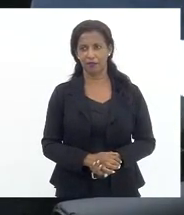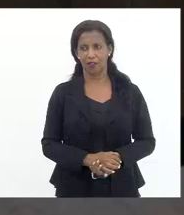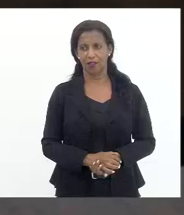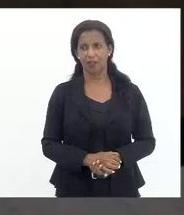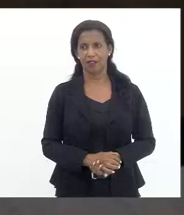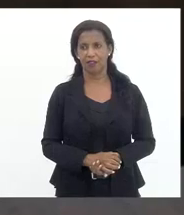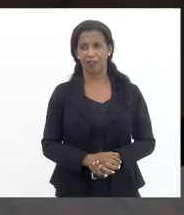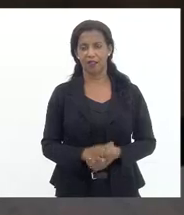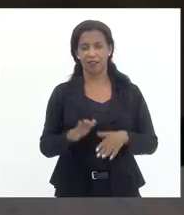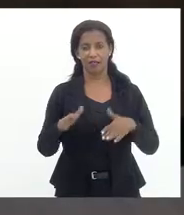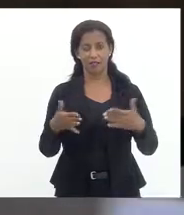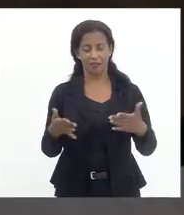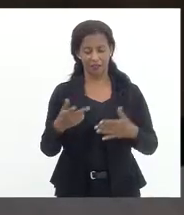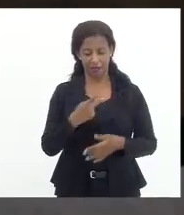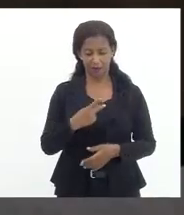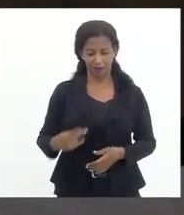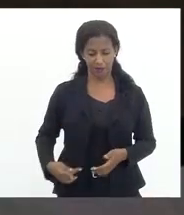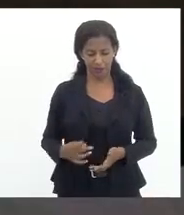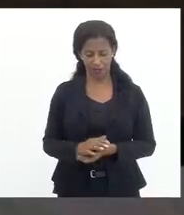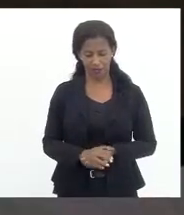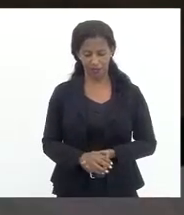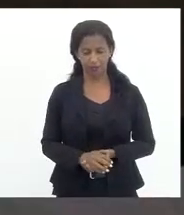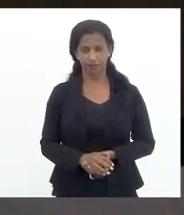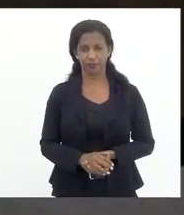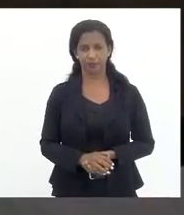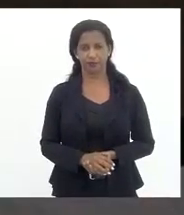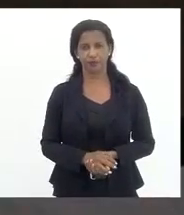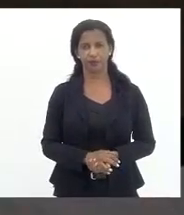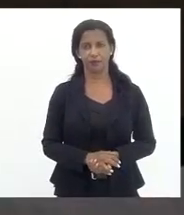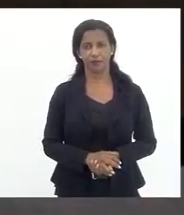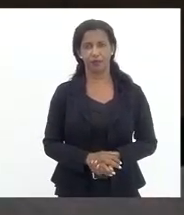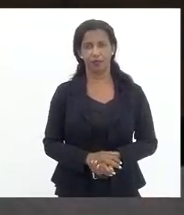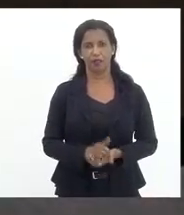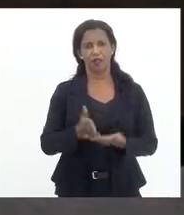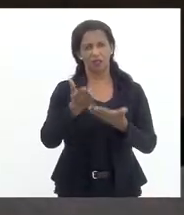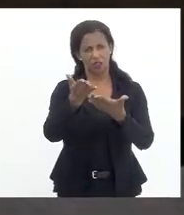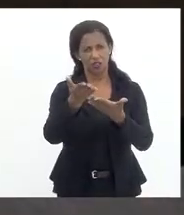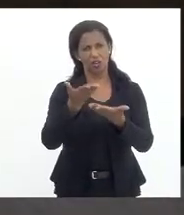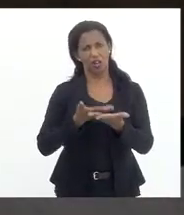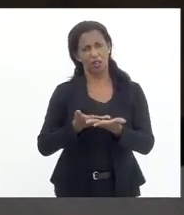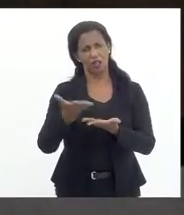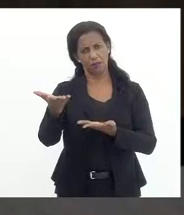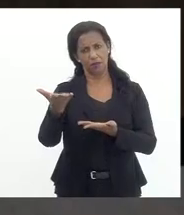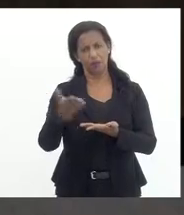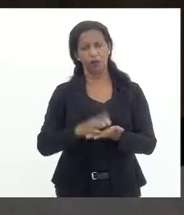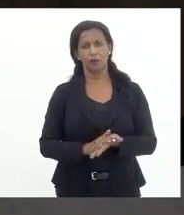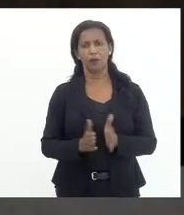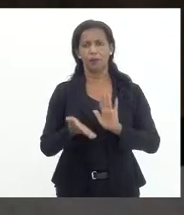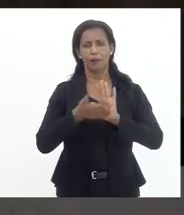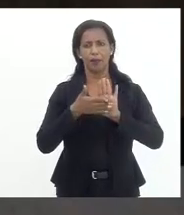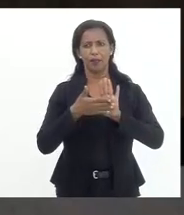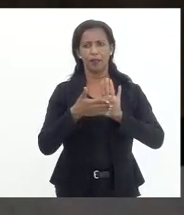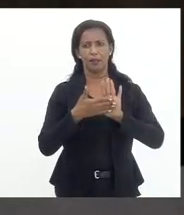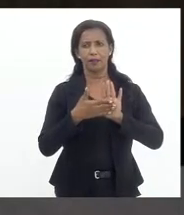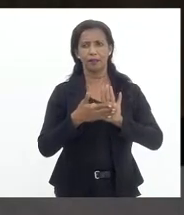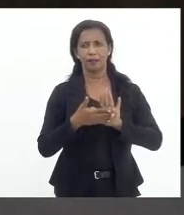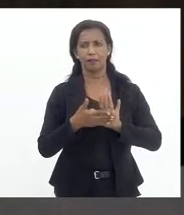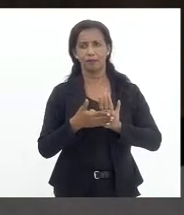Senhor presidente, feito, visto que foi a Vossa Excelência já fez o encaminhamento, o parecer...